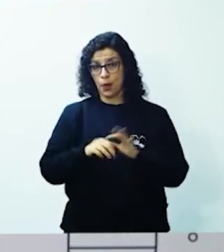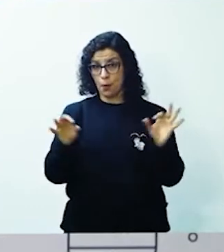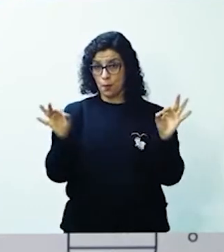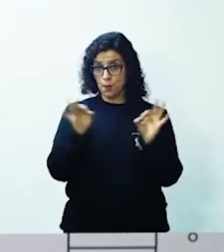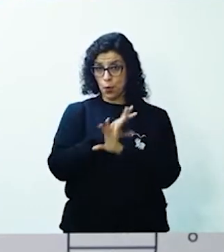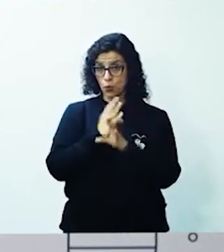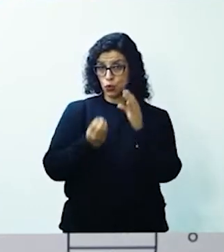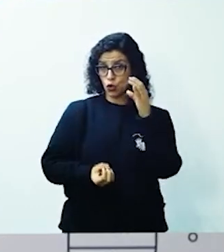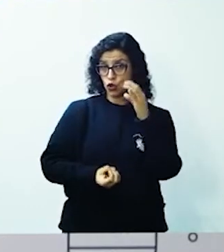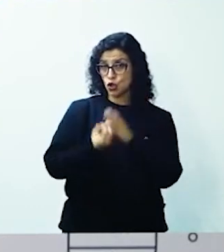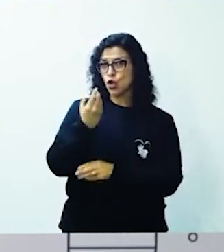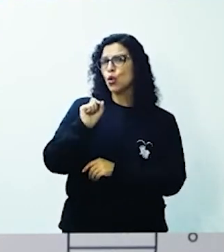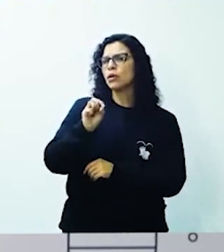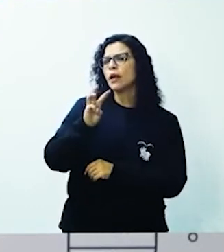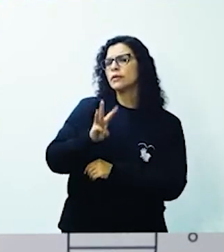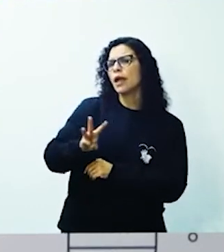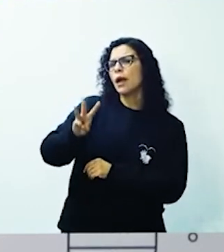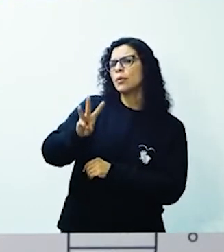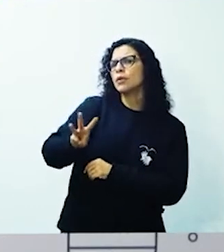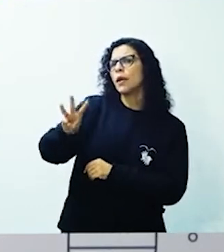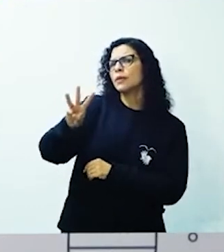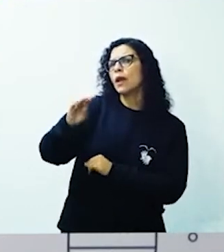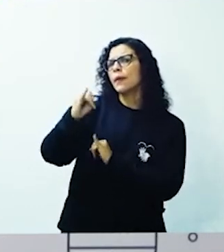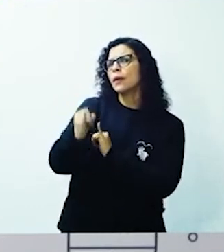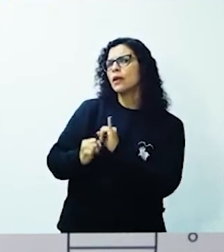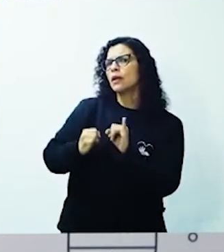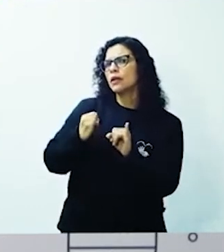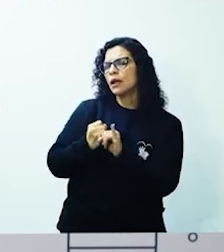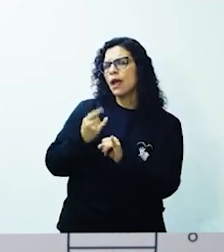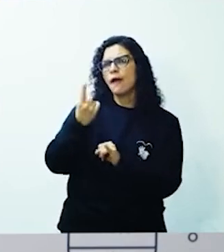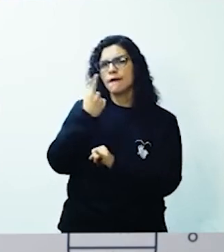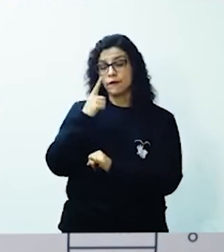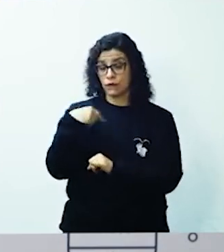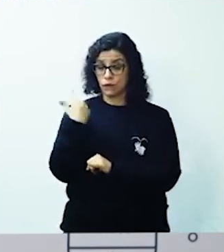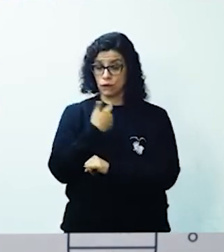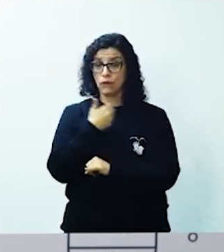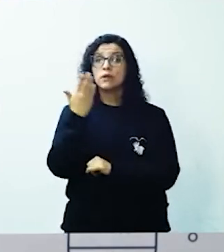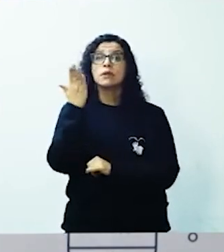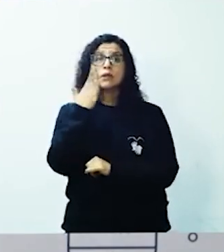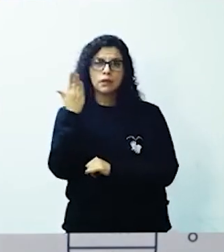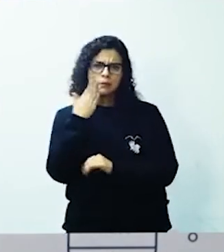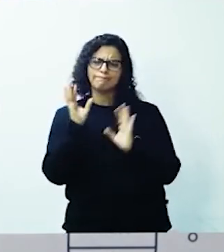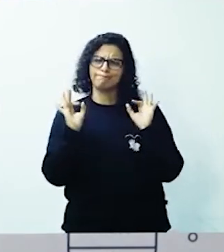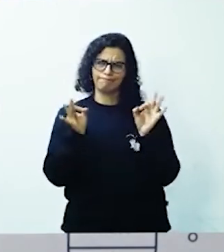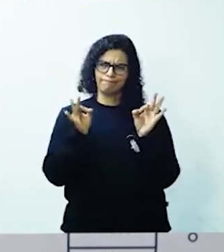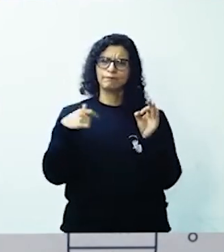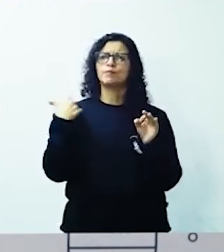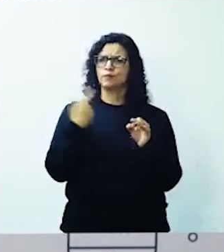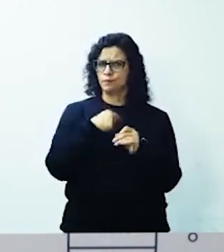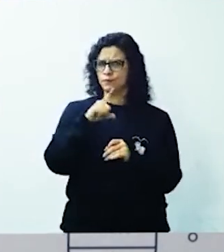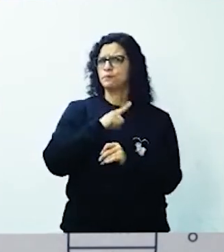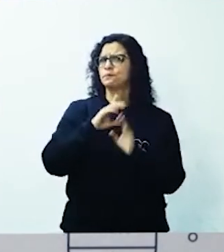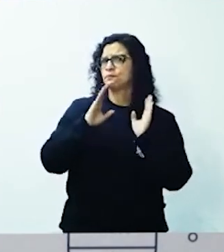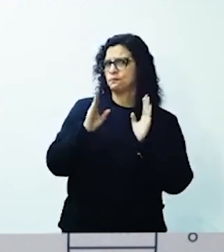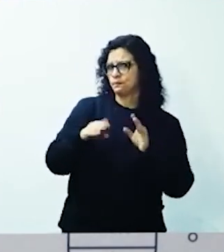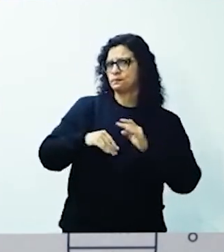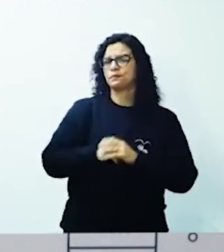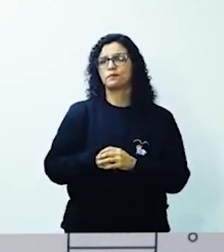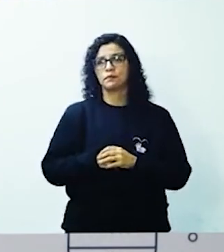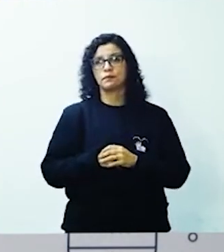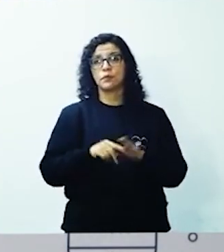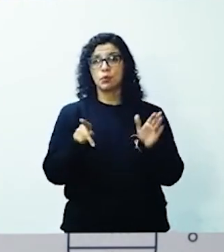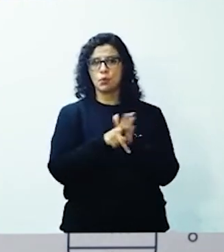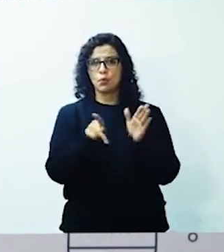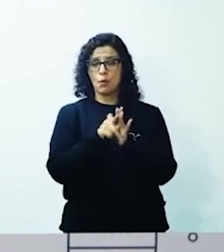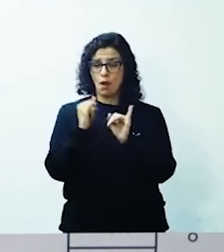a criação de uma página na internet, nós sabemos, claro, que nós temos aí na